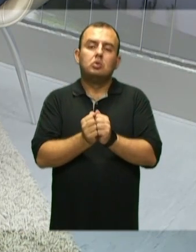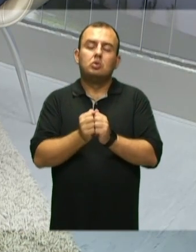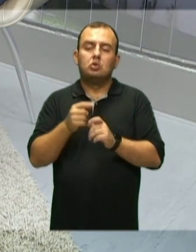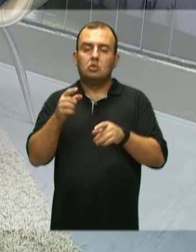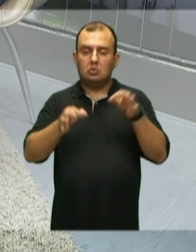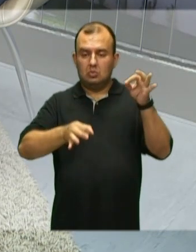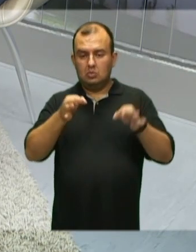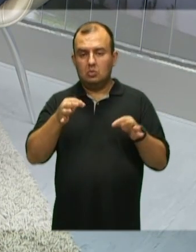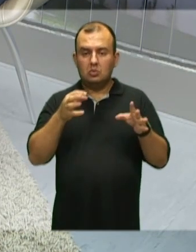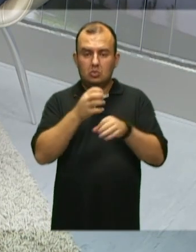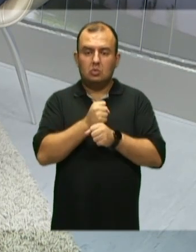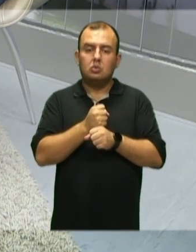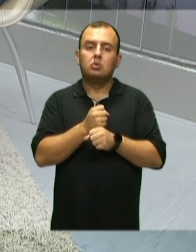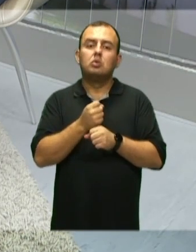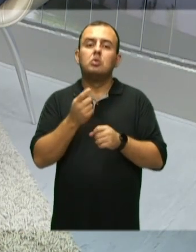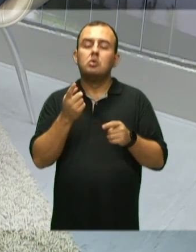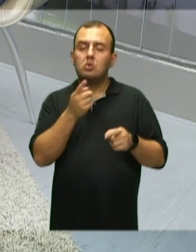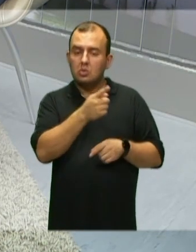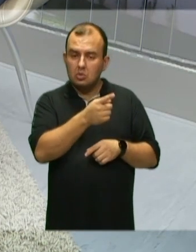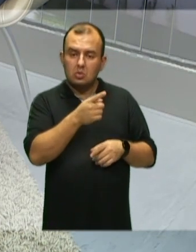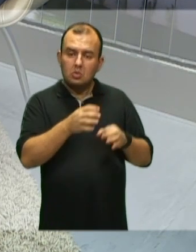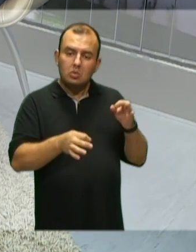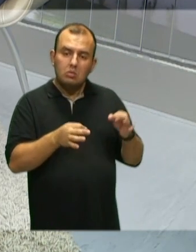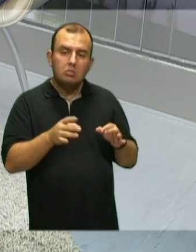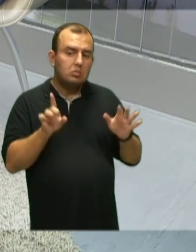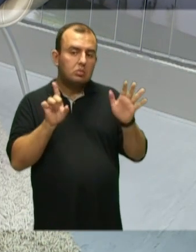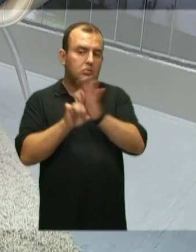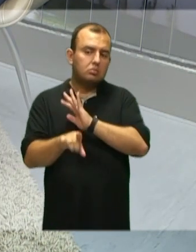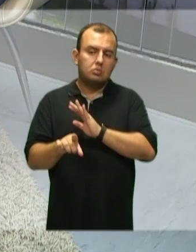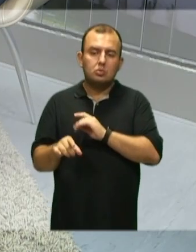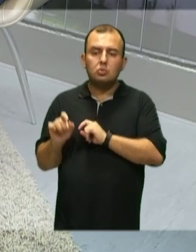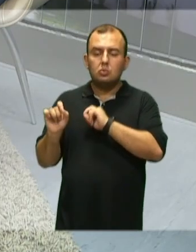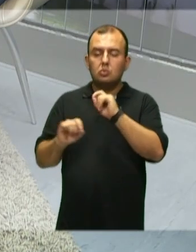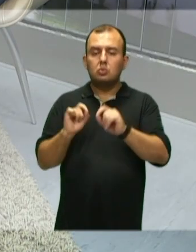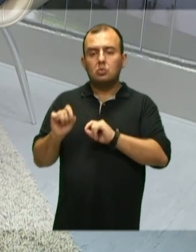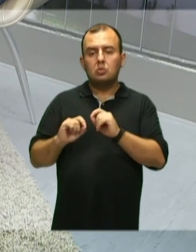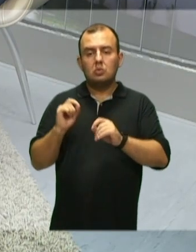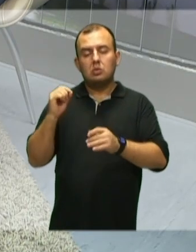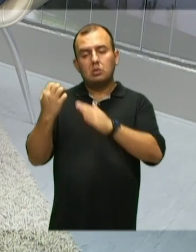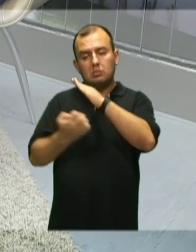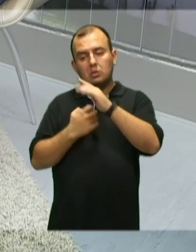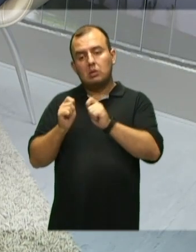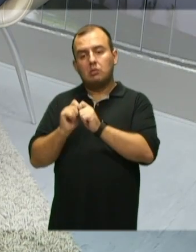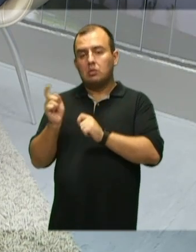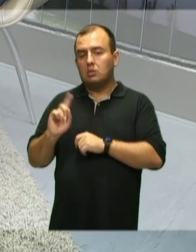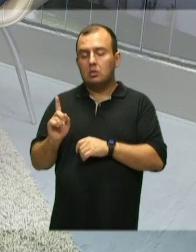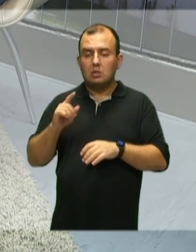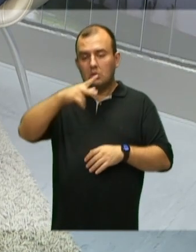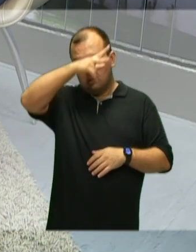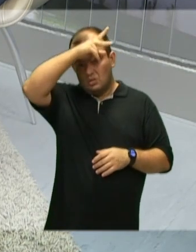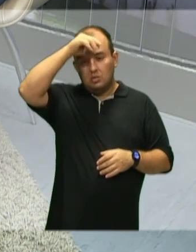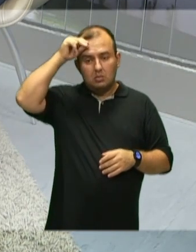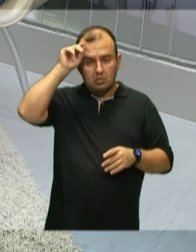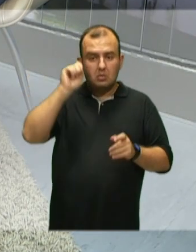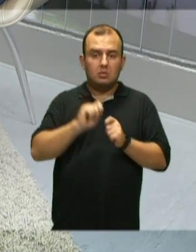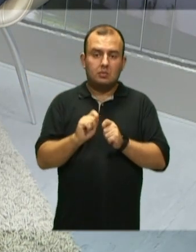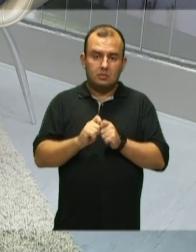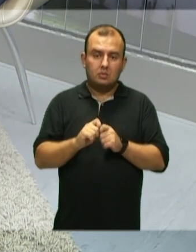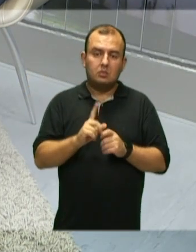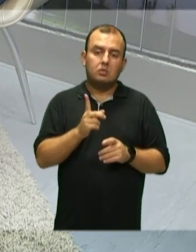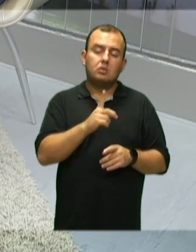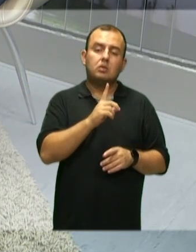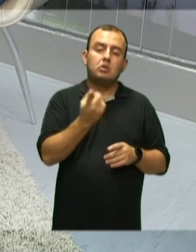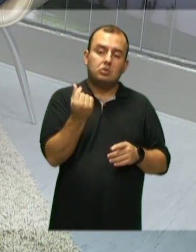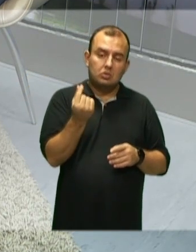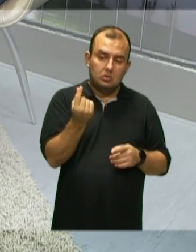tribunal de contas que não questionou a forma que a empresa estava fazendo mas sim a forma que a prefeitura estava fazendo que era